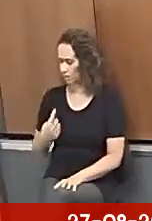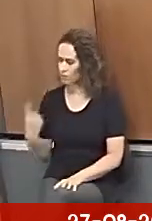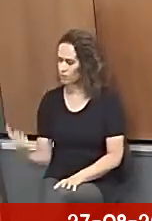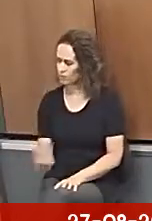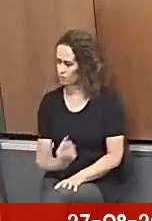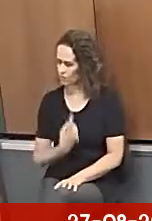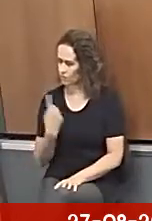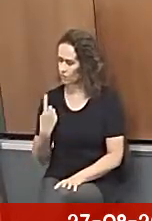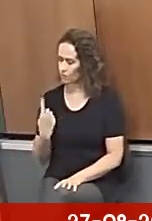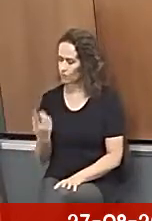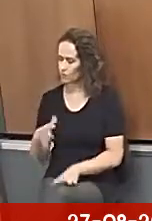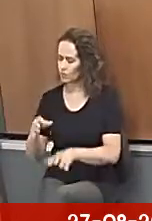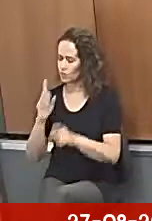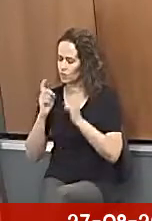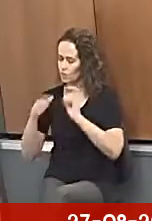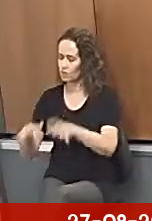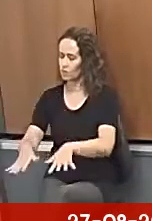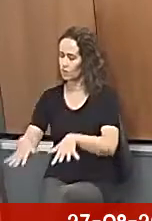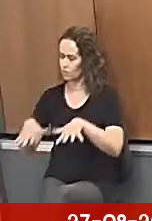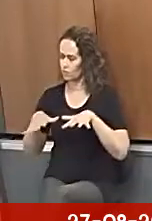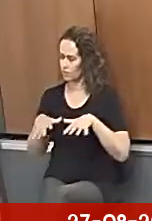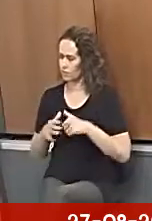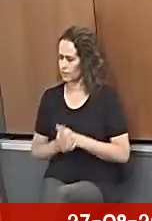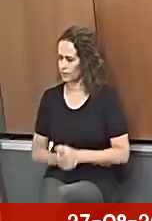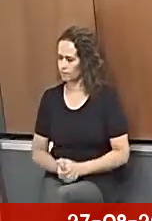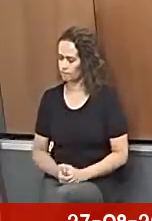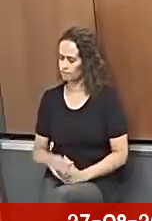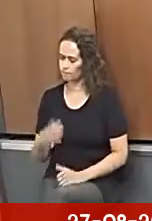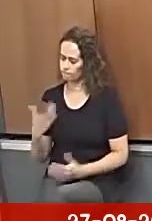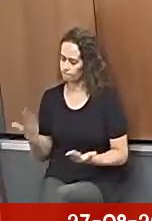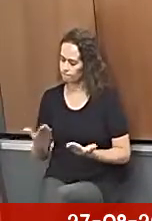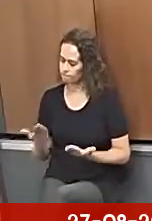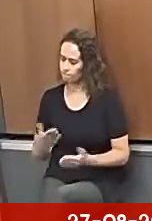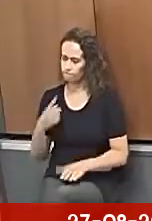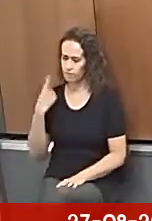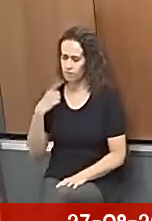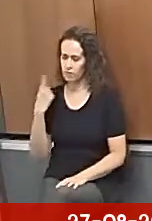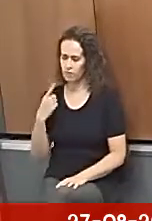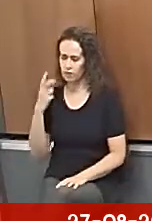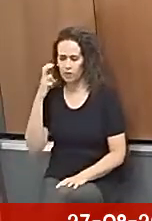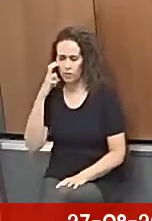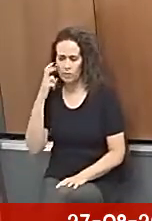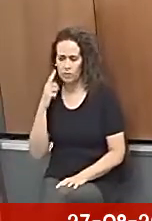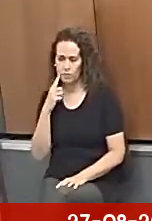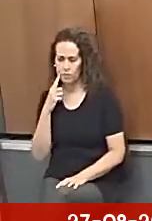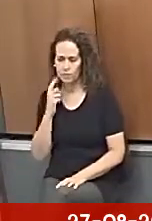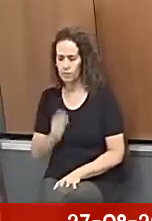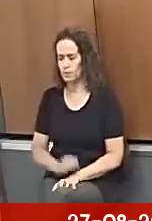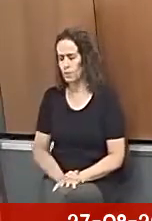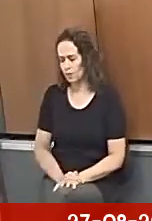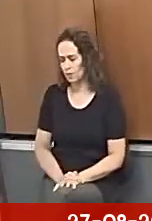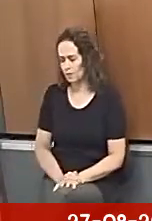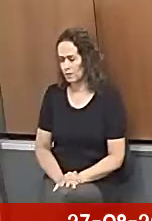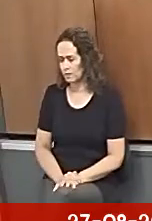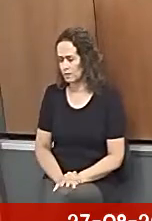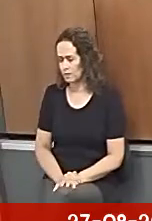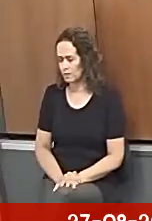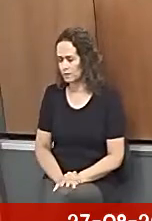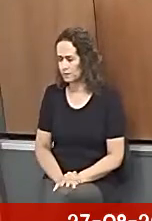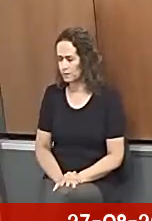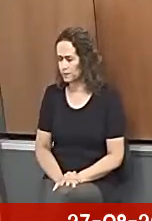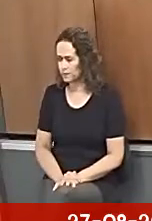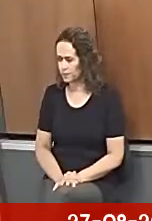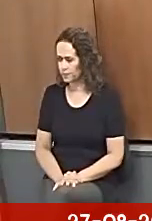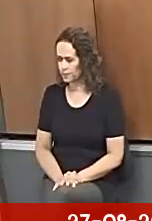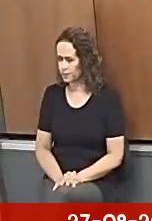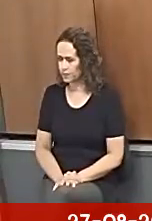audiência é o passo agora a palavra para o membro efetivo deputado josé guilherme é uma questão de ordem sim pois